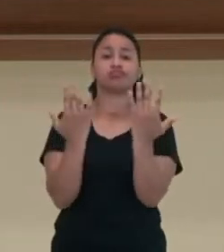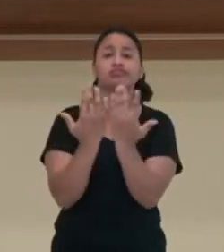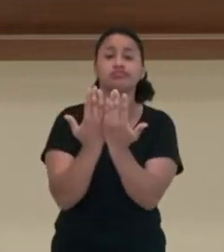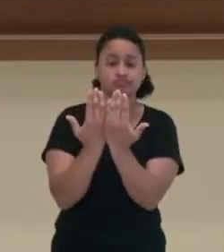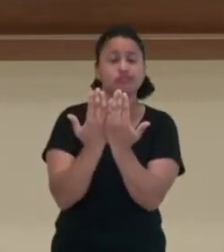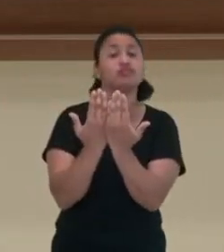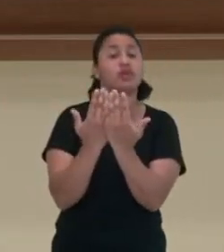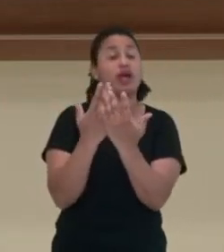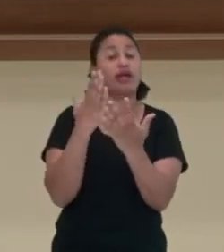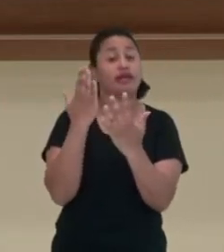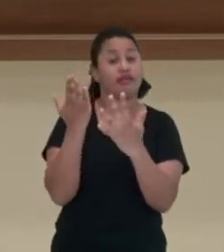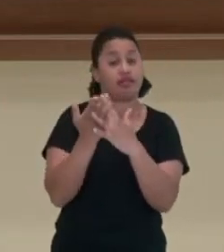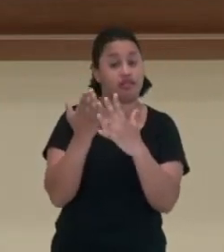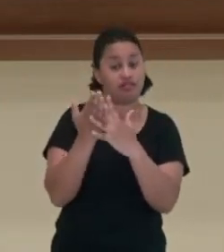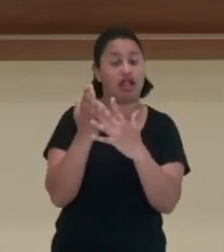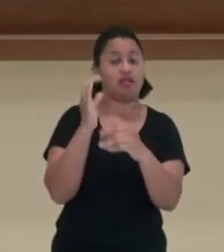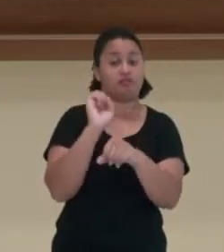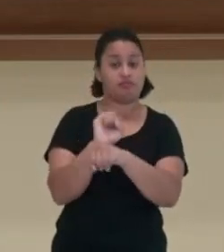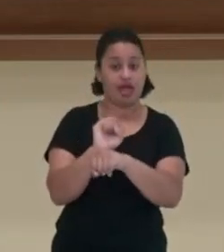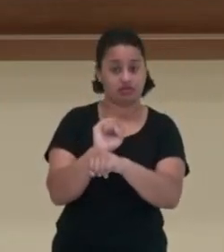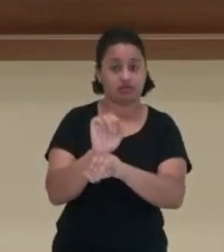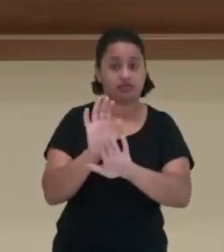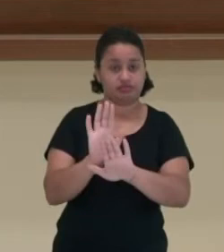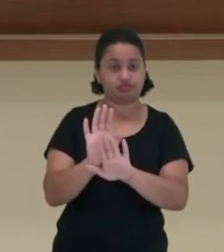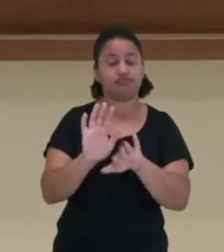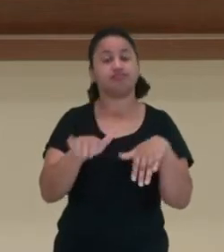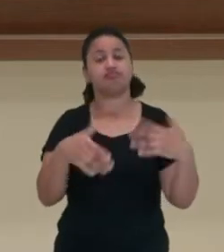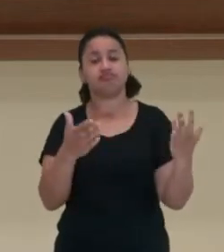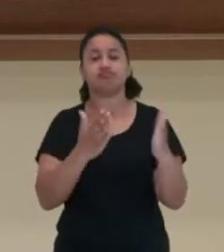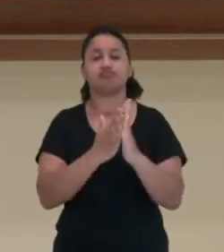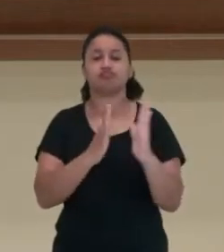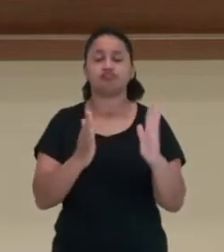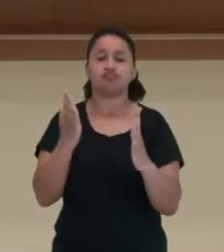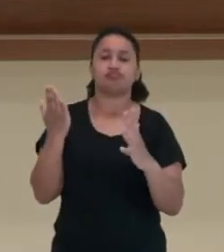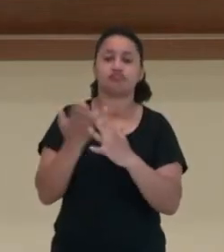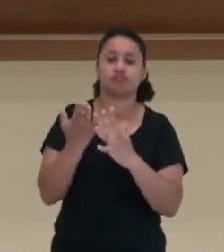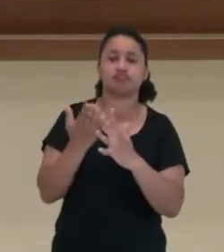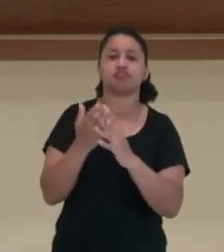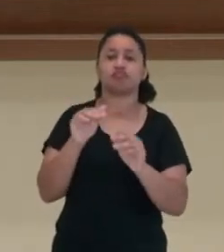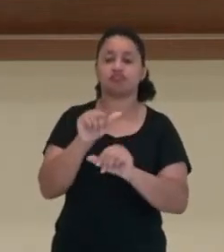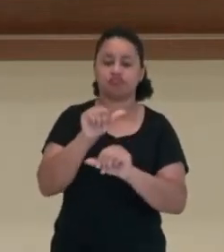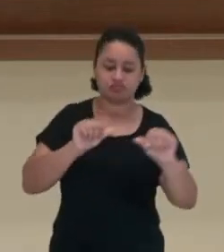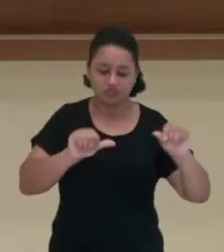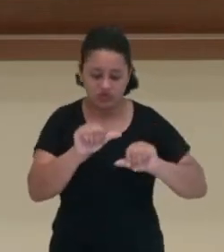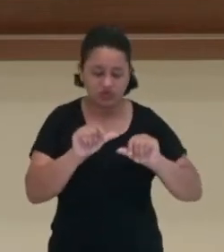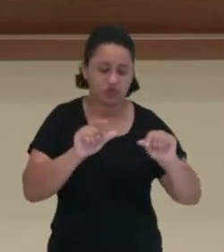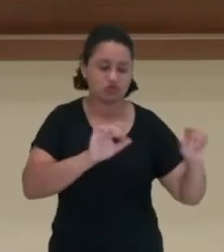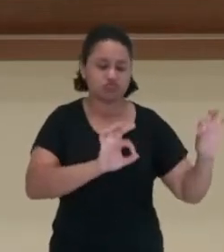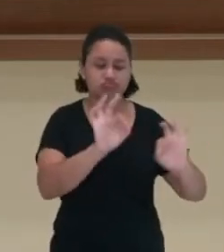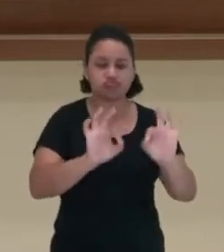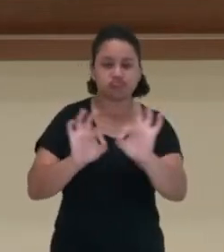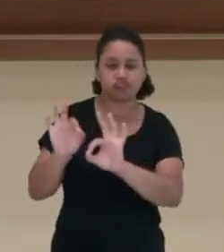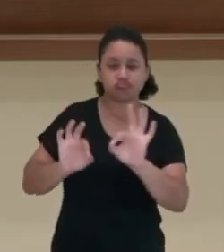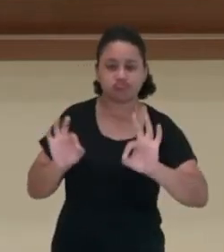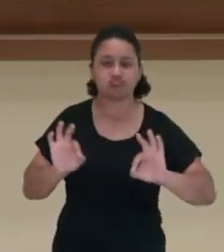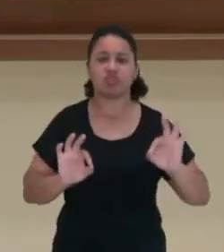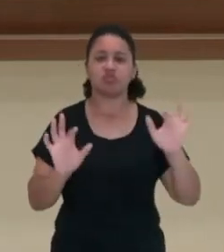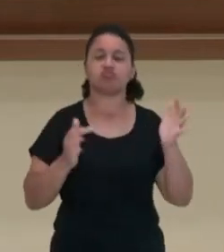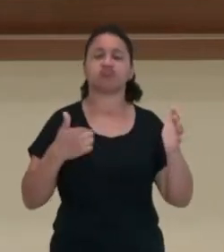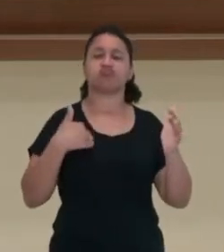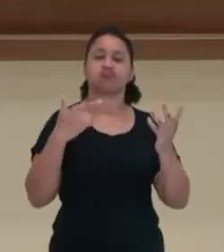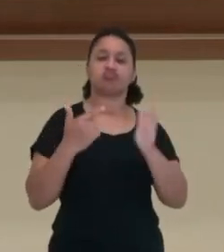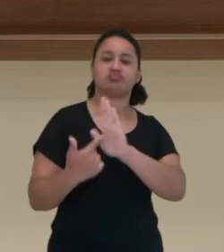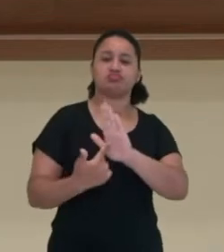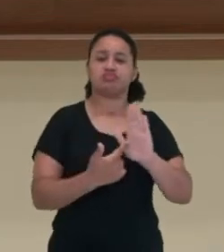fecham para o intervalo. Com isso, nesse intervalo, eles podem trocar ali os móveis da